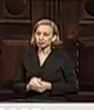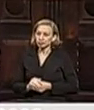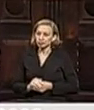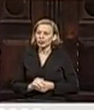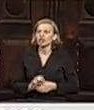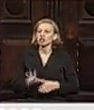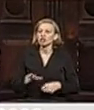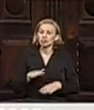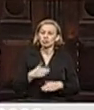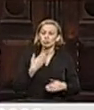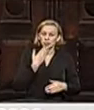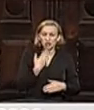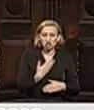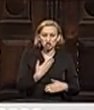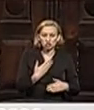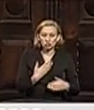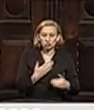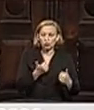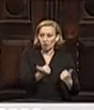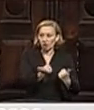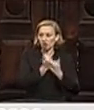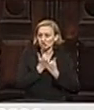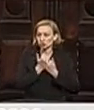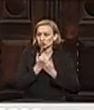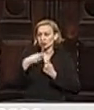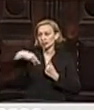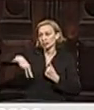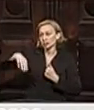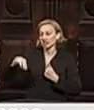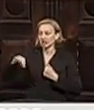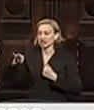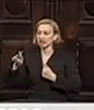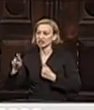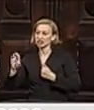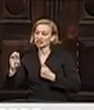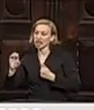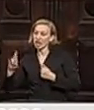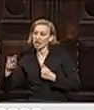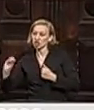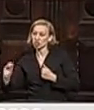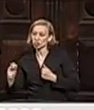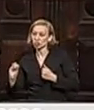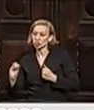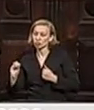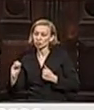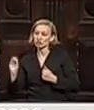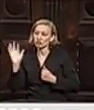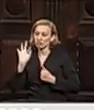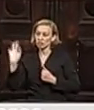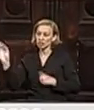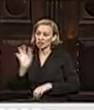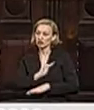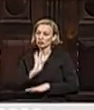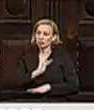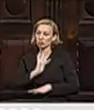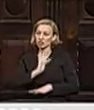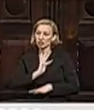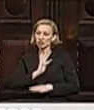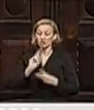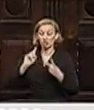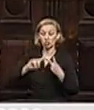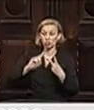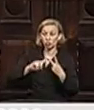Público Federal. Esse é um caminho a ser tomado. O outro caminho, não existe outra alternativa. O presidente